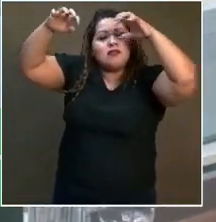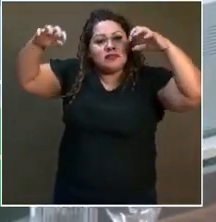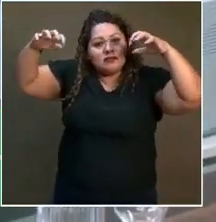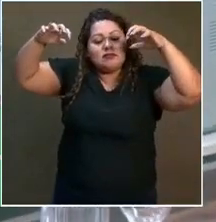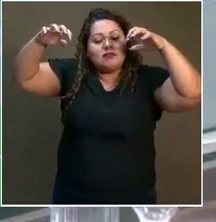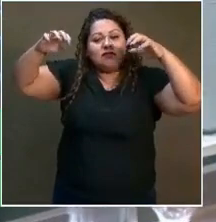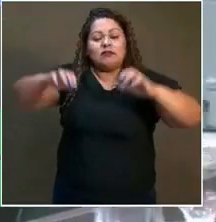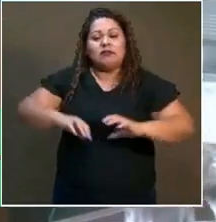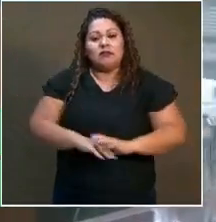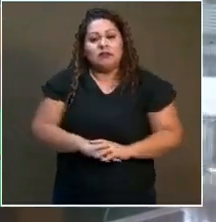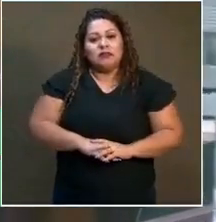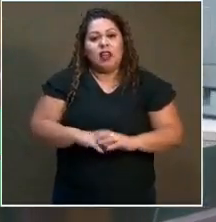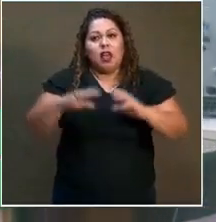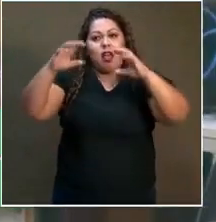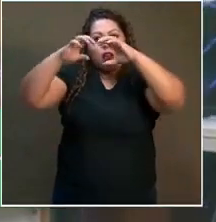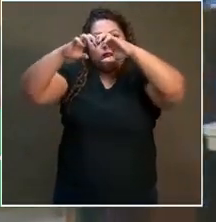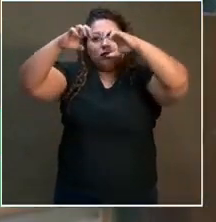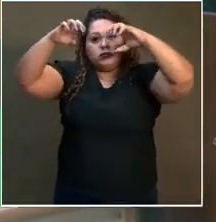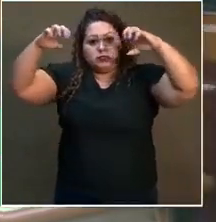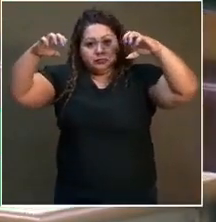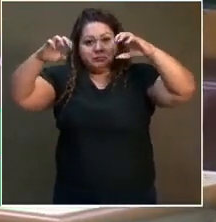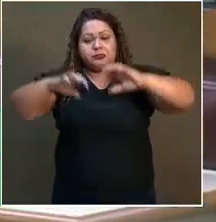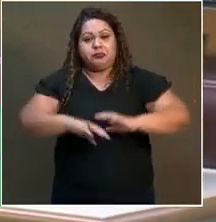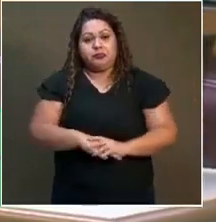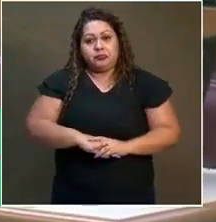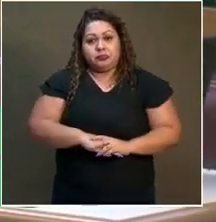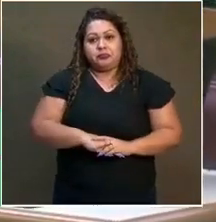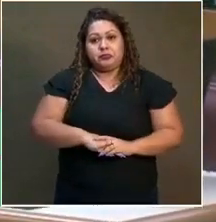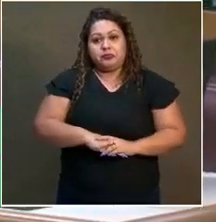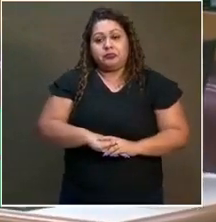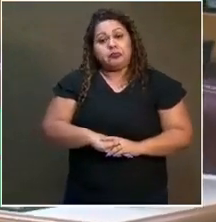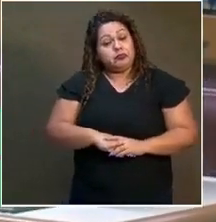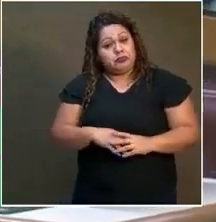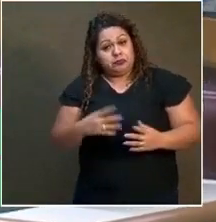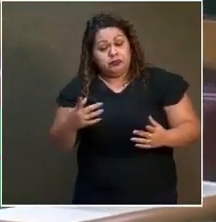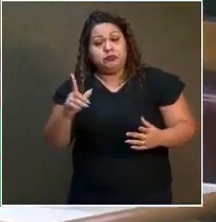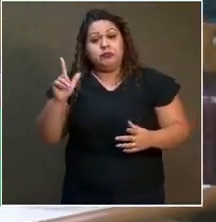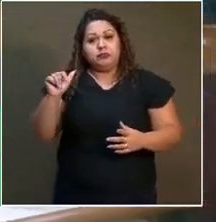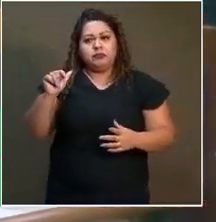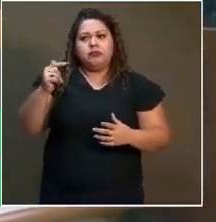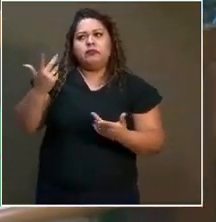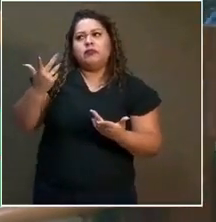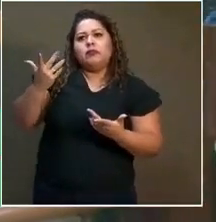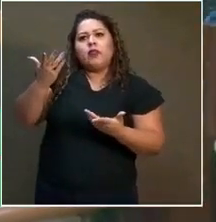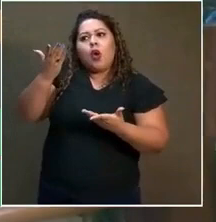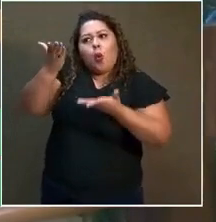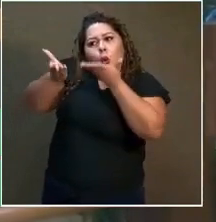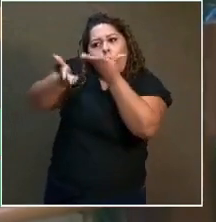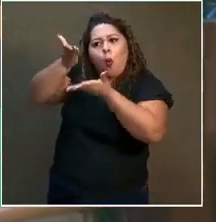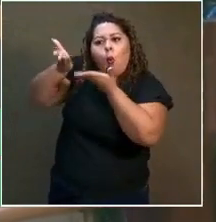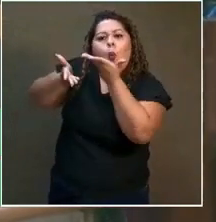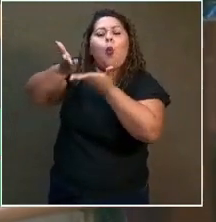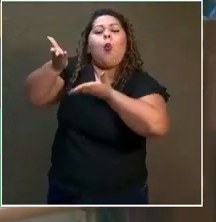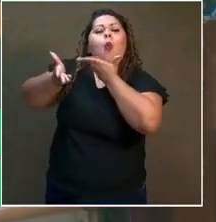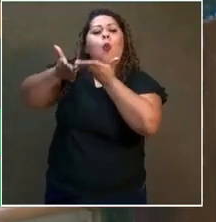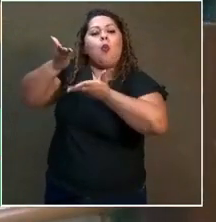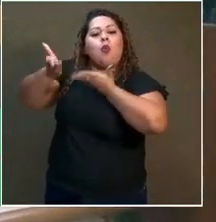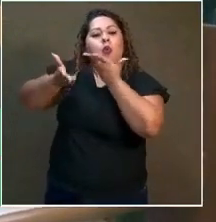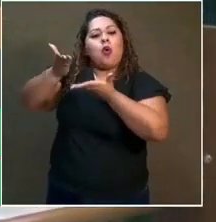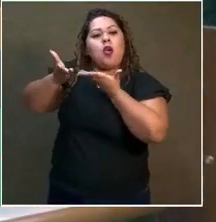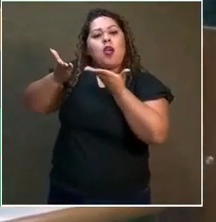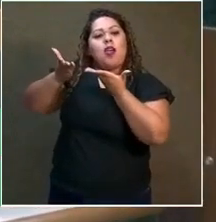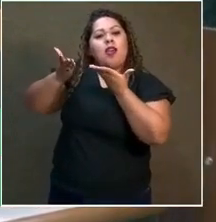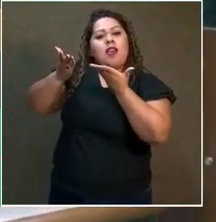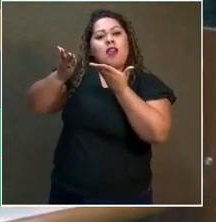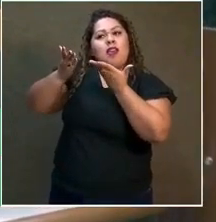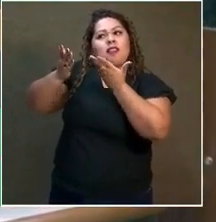excelências, em dois hemisférios. Em um do neocórtex, ele ali vai cuidar das nossas